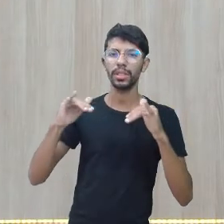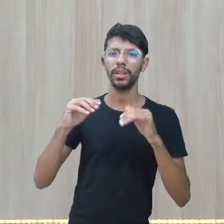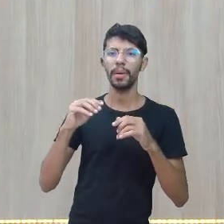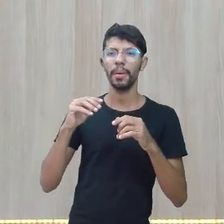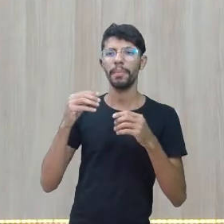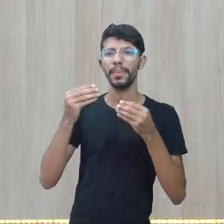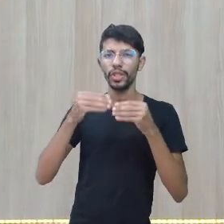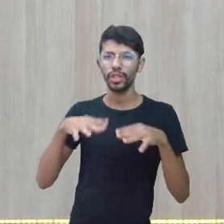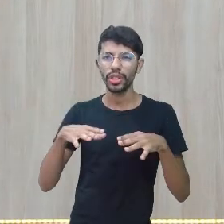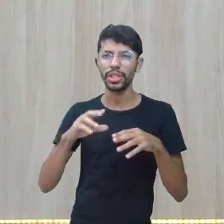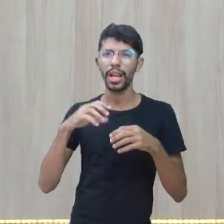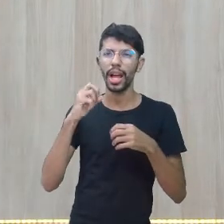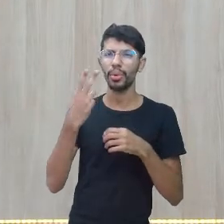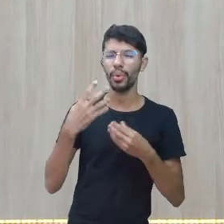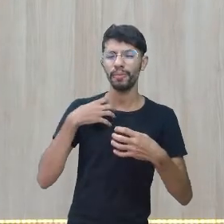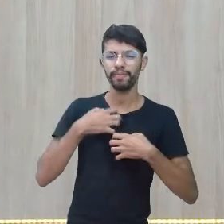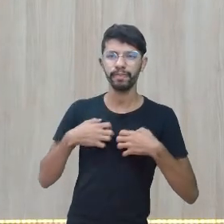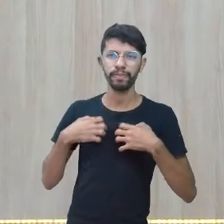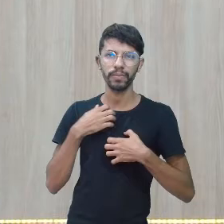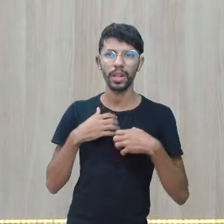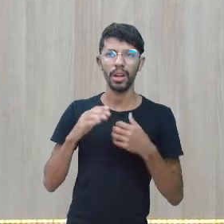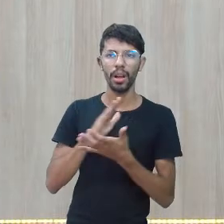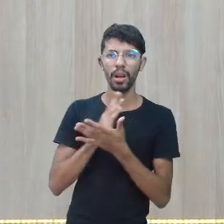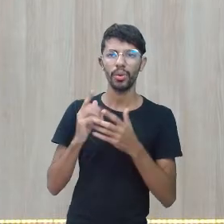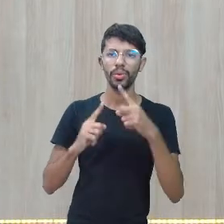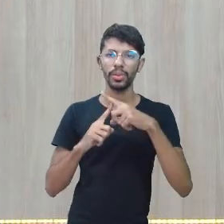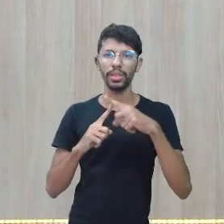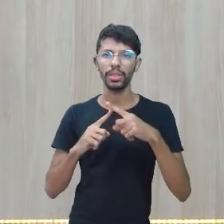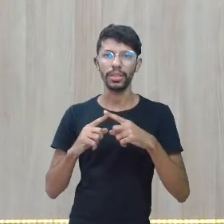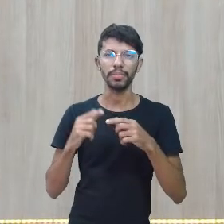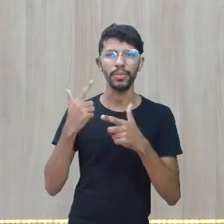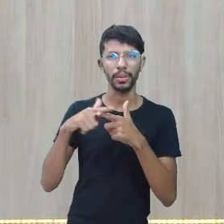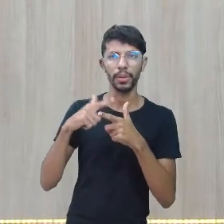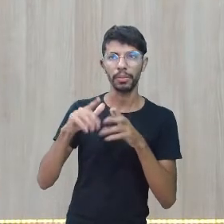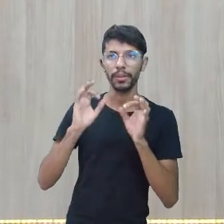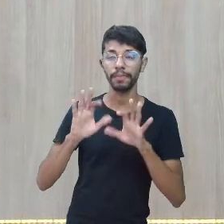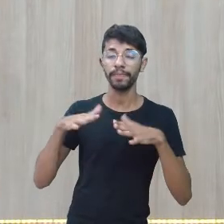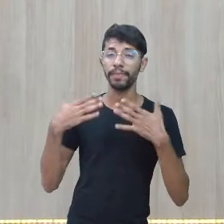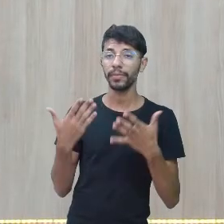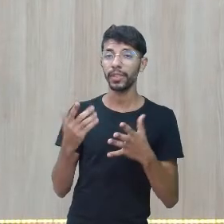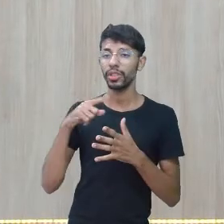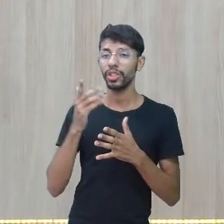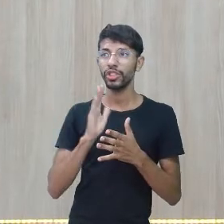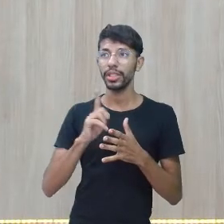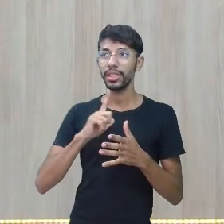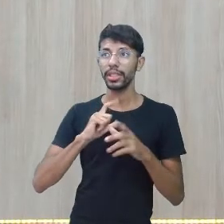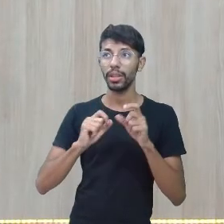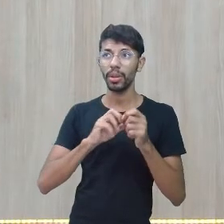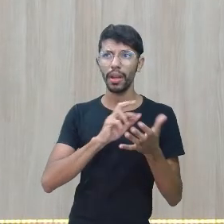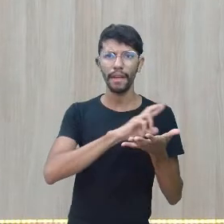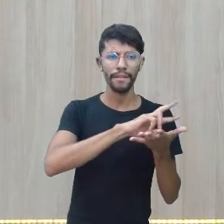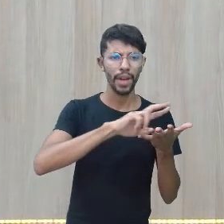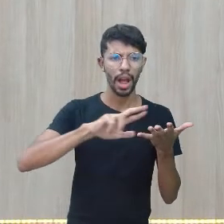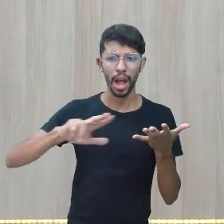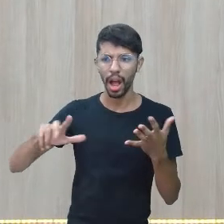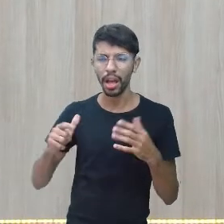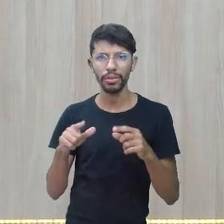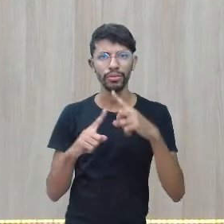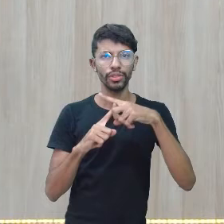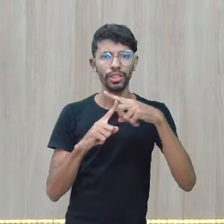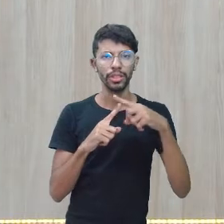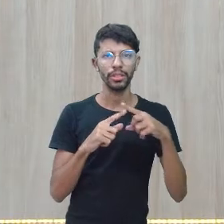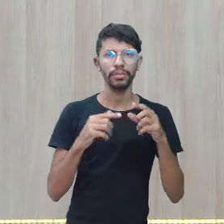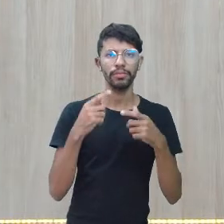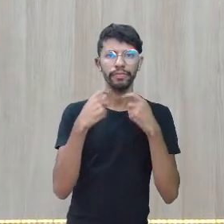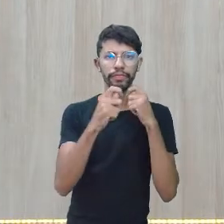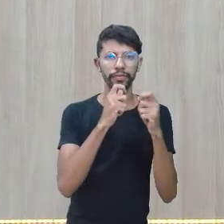afetados ou incomodados com alguma situação, tá certo? Então, aí a gente já tem uma cadeia de entrevistas possíveis, né? A gente,